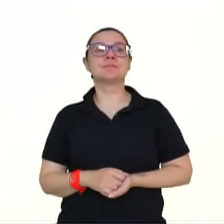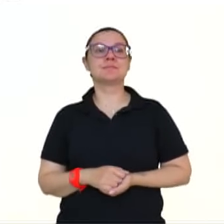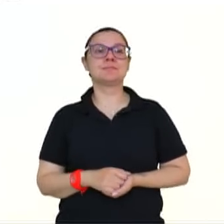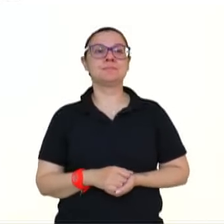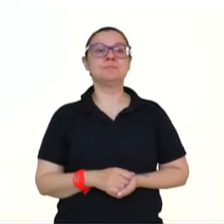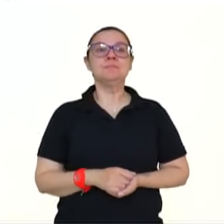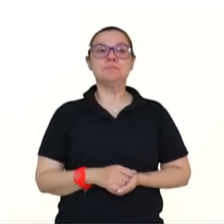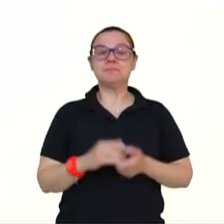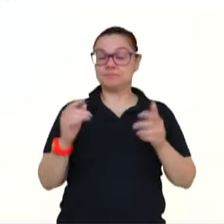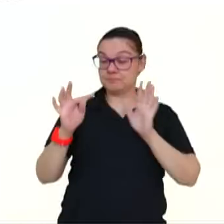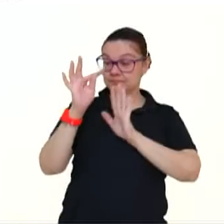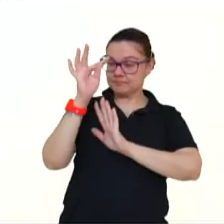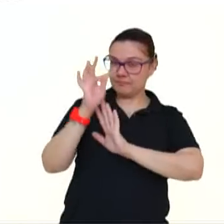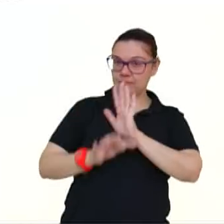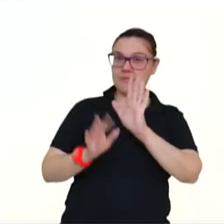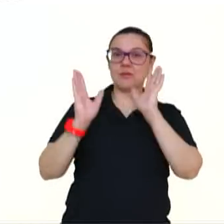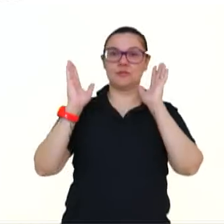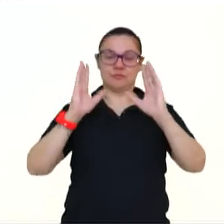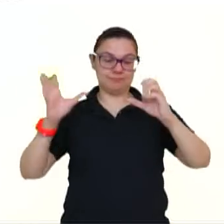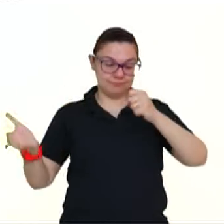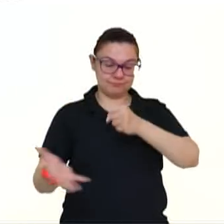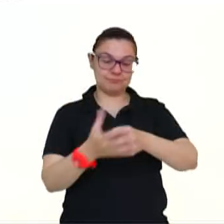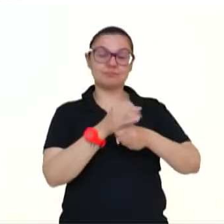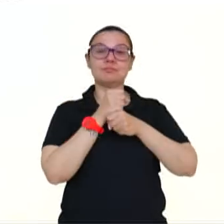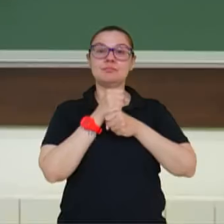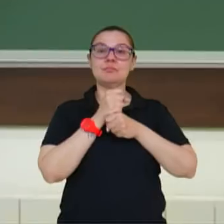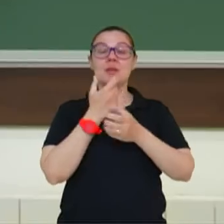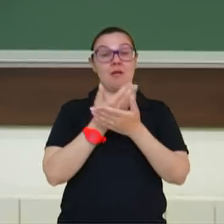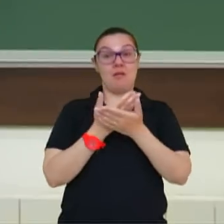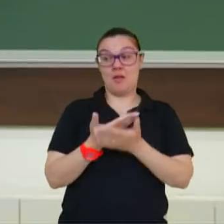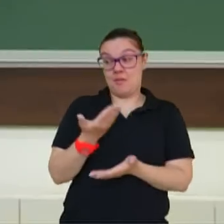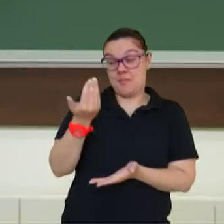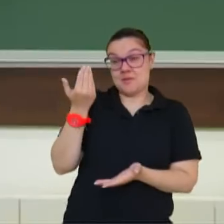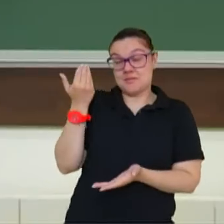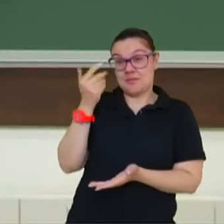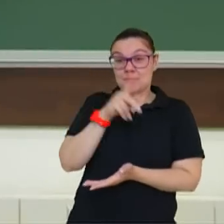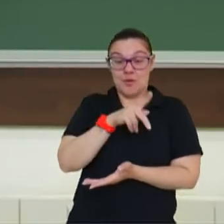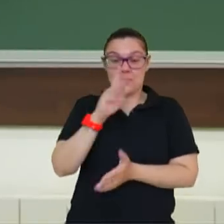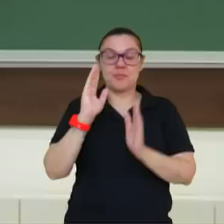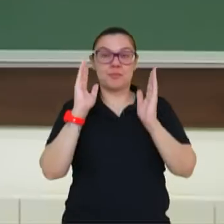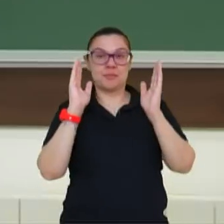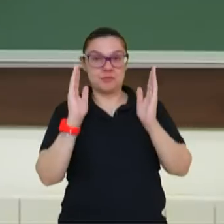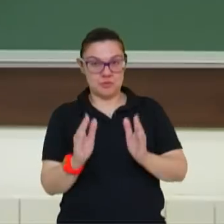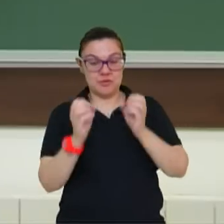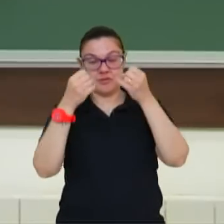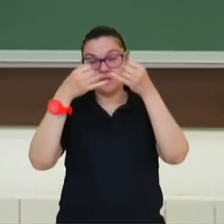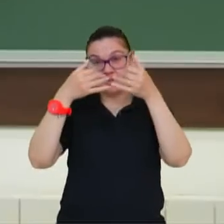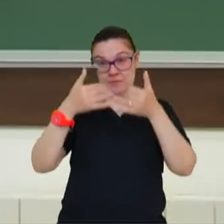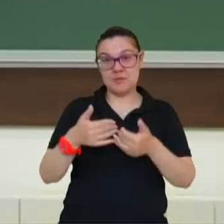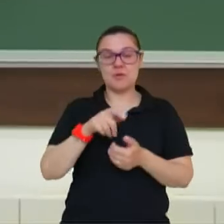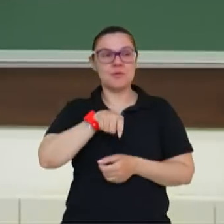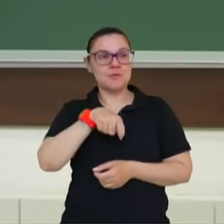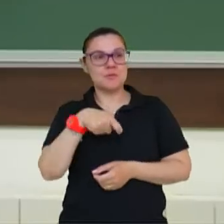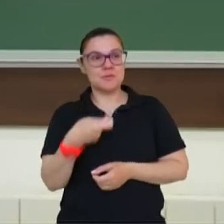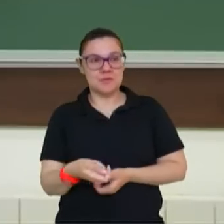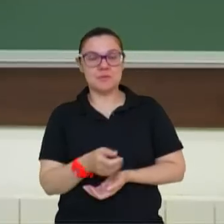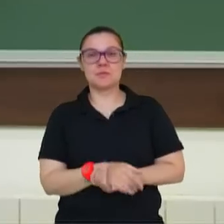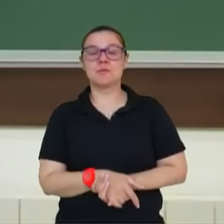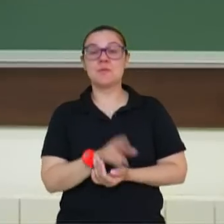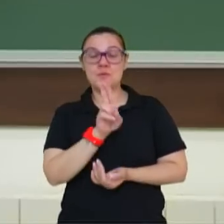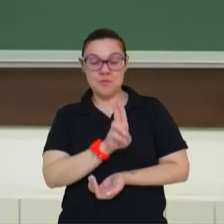o texto já foi abordado na aula anterior que a professora comentou sobre